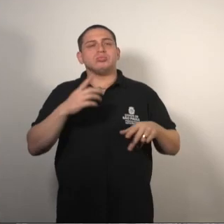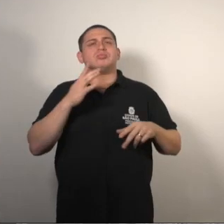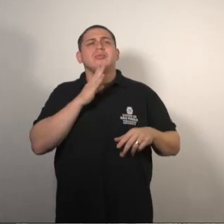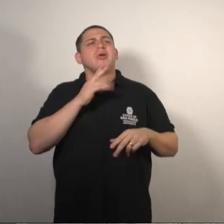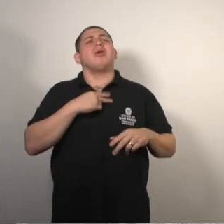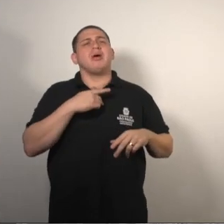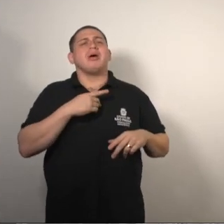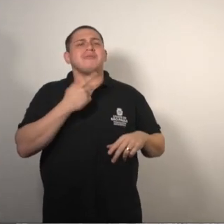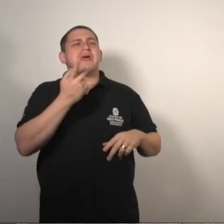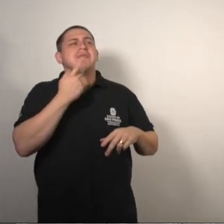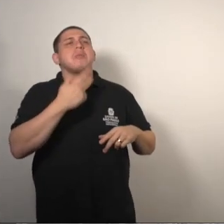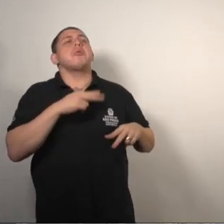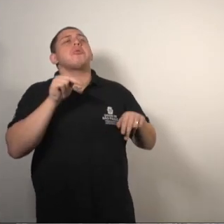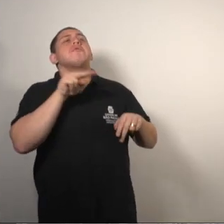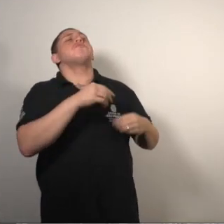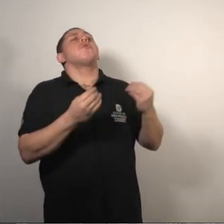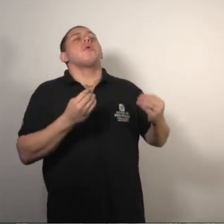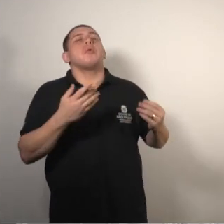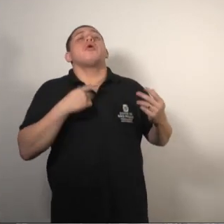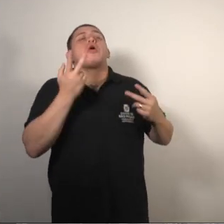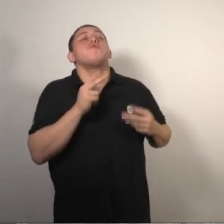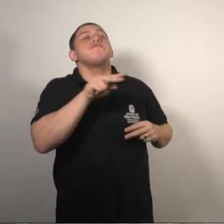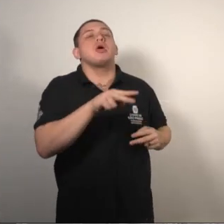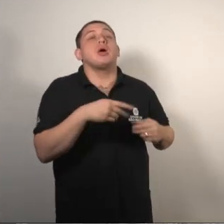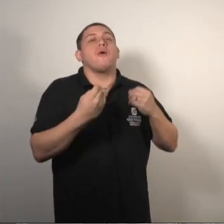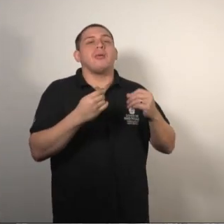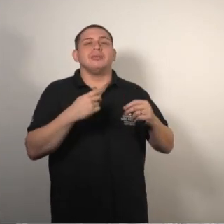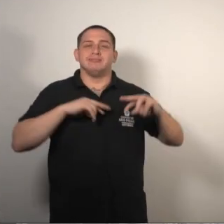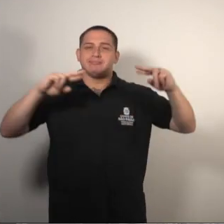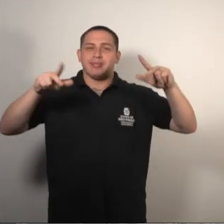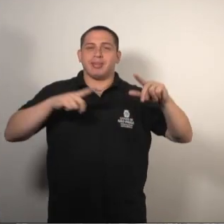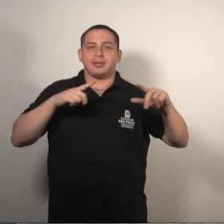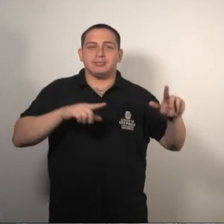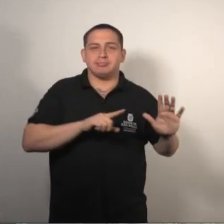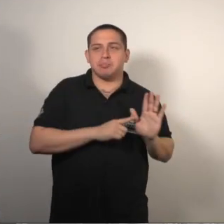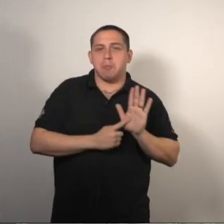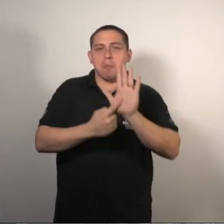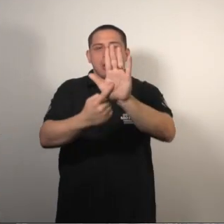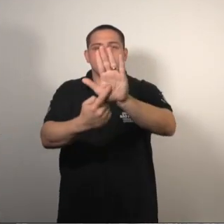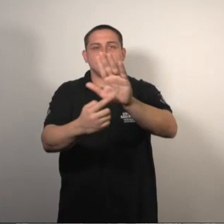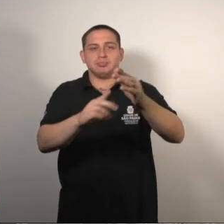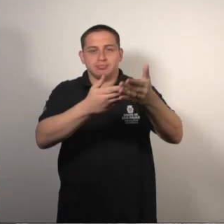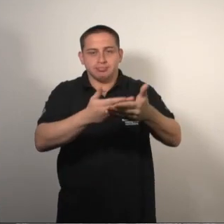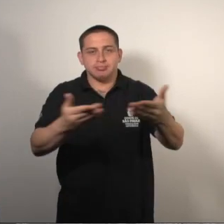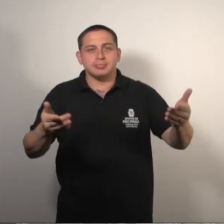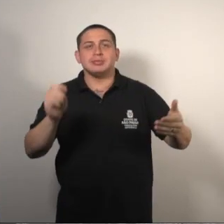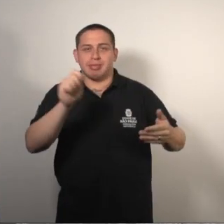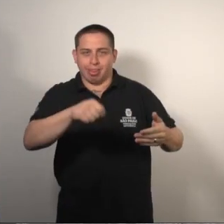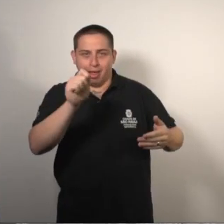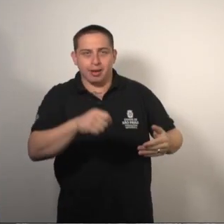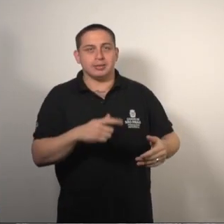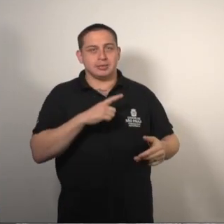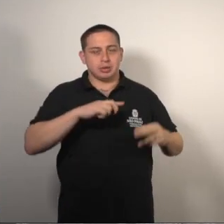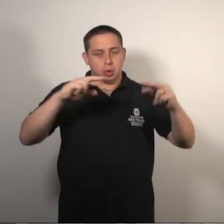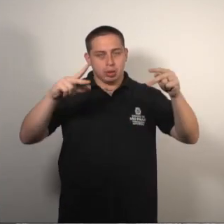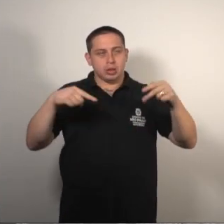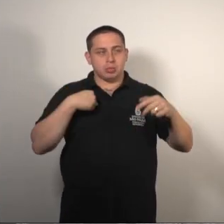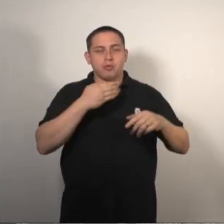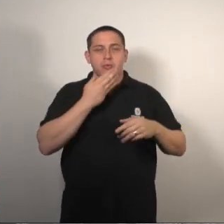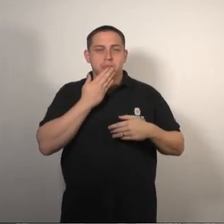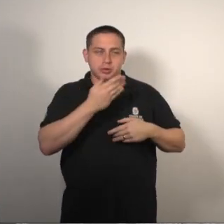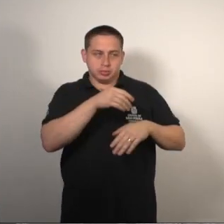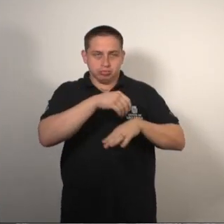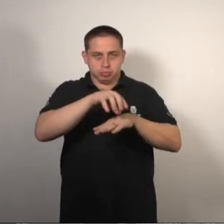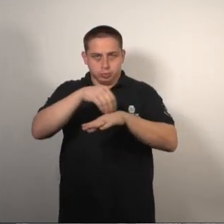tem o valor da obra, o contrato, foto, portanto, é um mecanismo também importante de transparência de tudo que está sendo feito. Então, cada obra